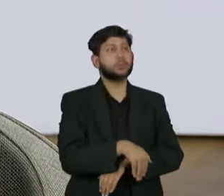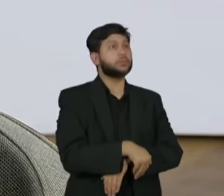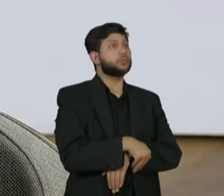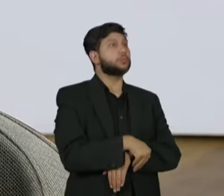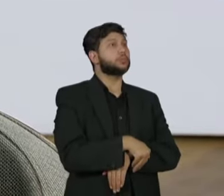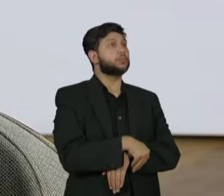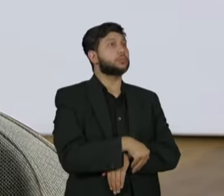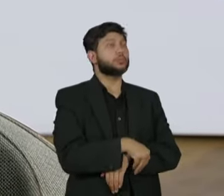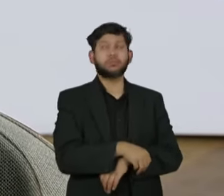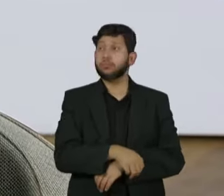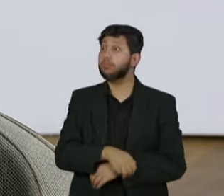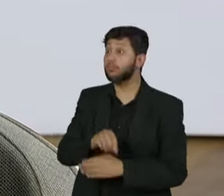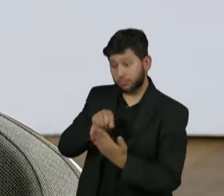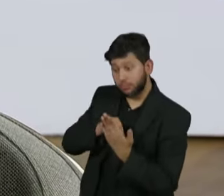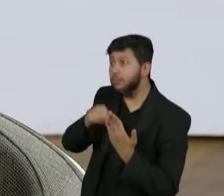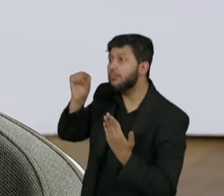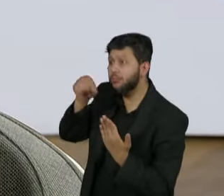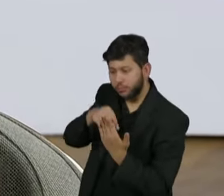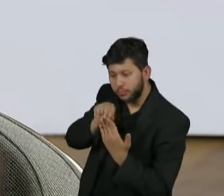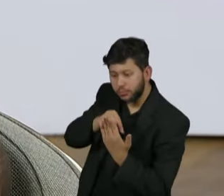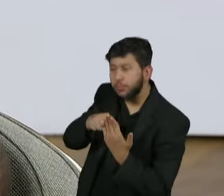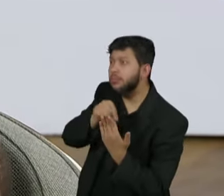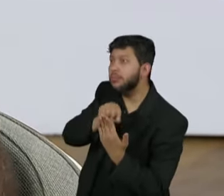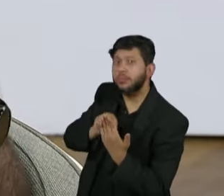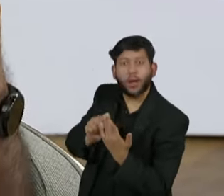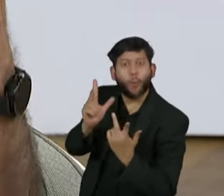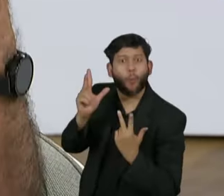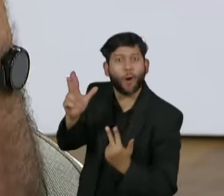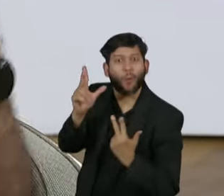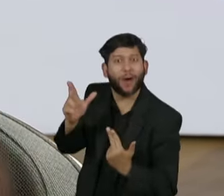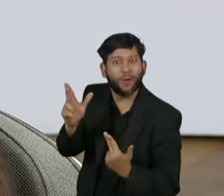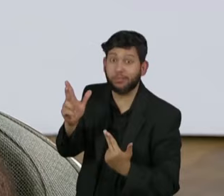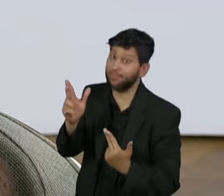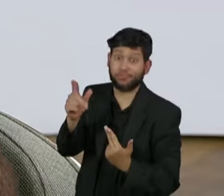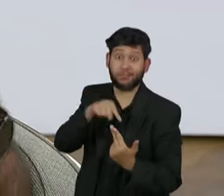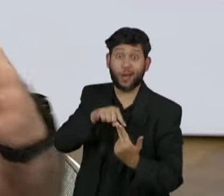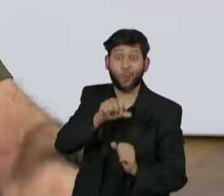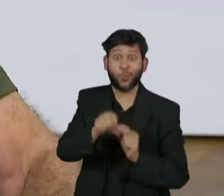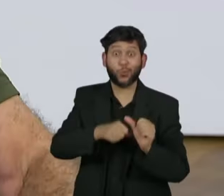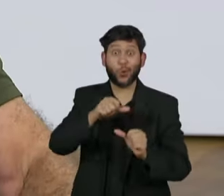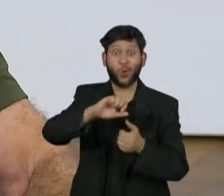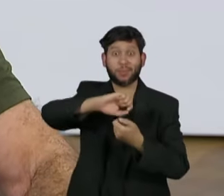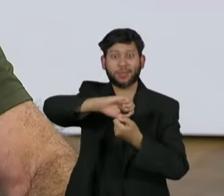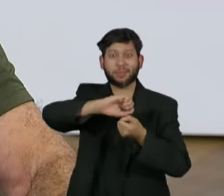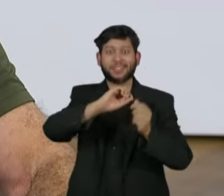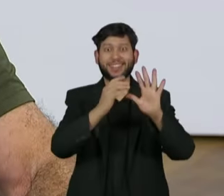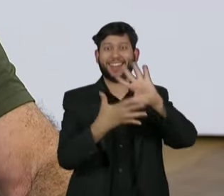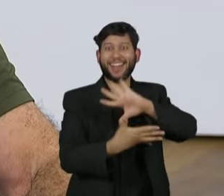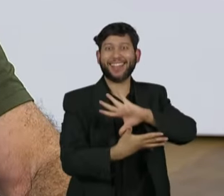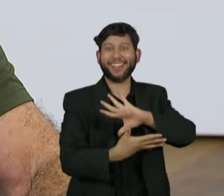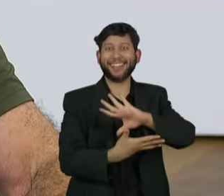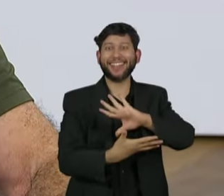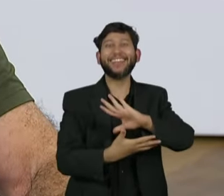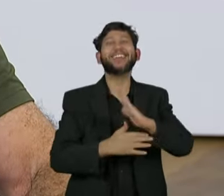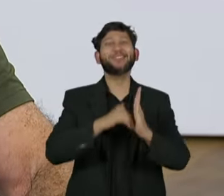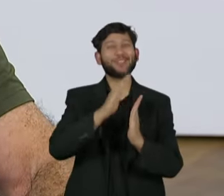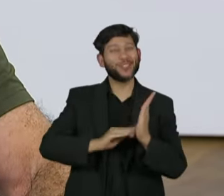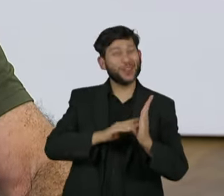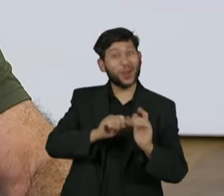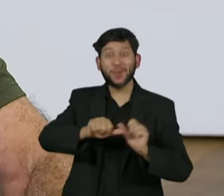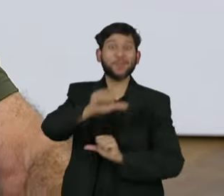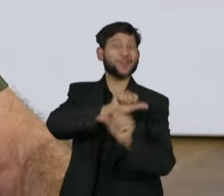abstrata talvez se apresentar mais sentimentos ao invés de representar a imagem puramente porque a gente passou tem um meio mais precisa de fazer isso